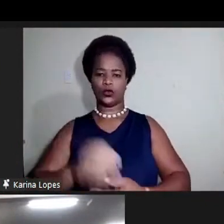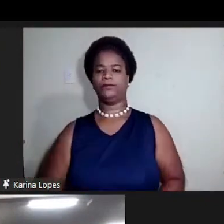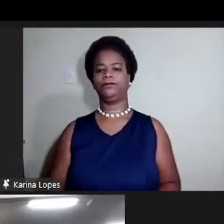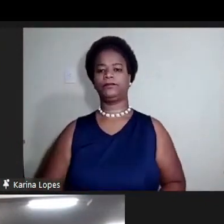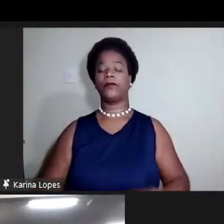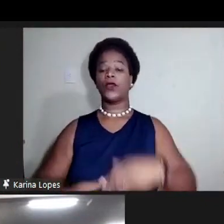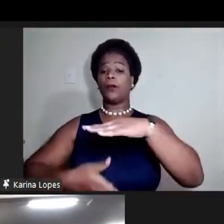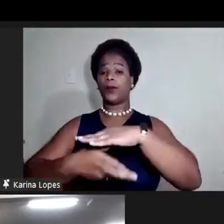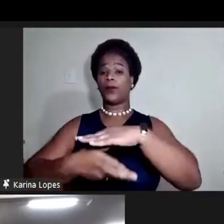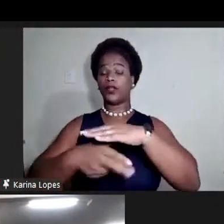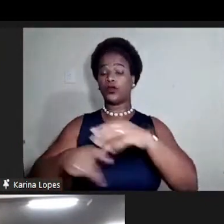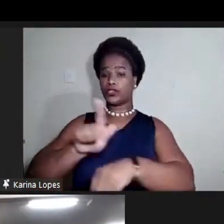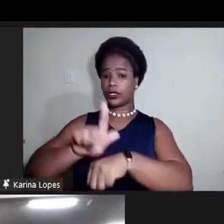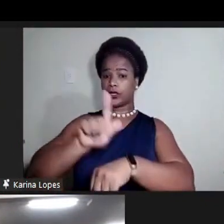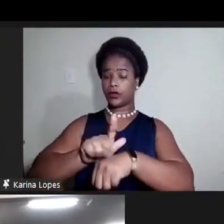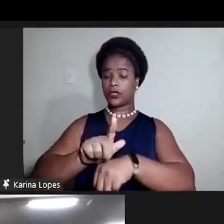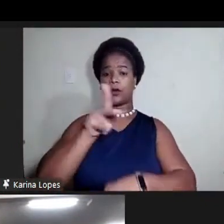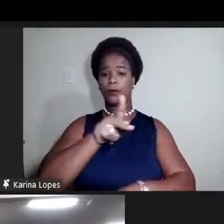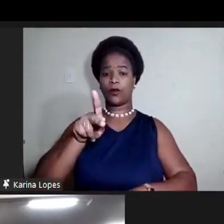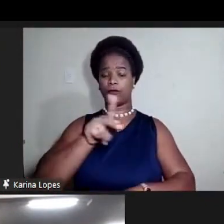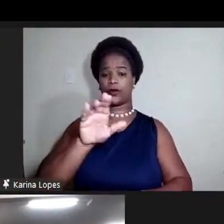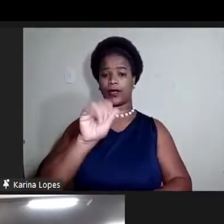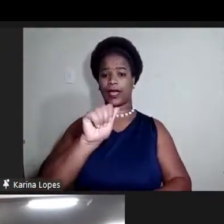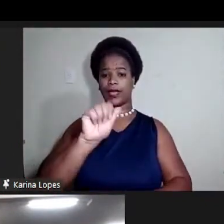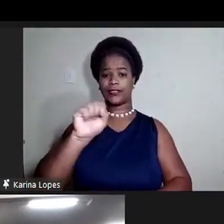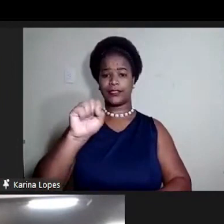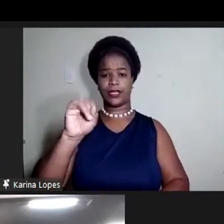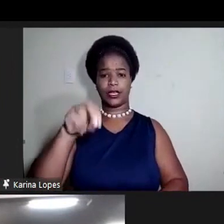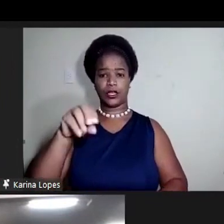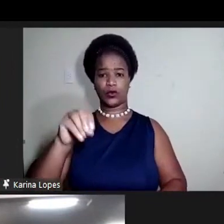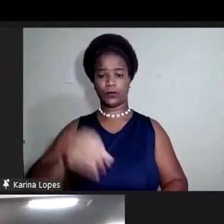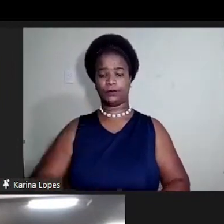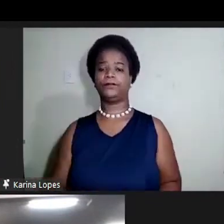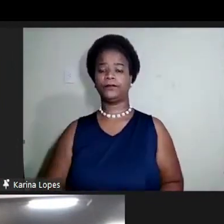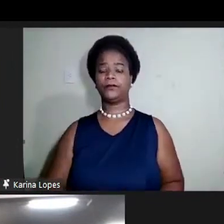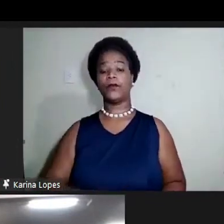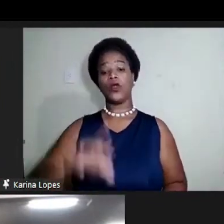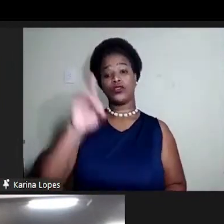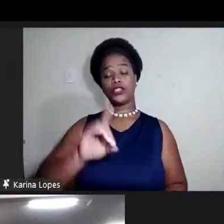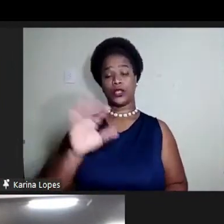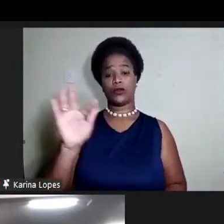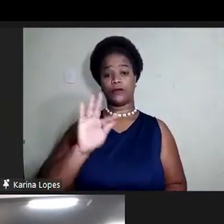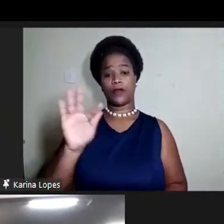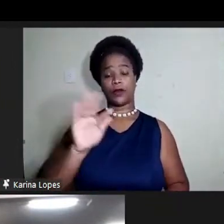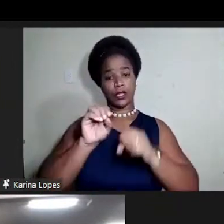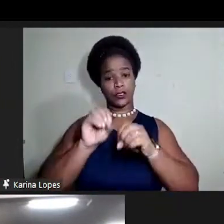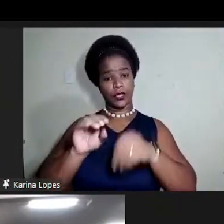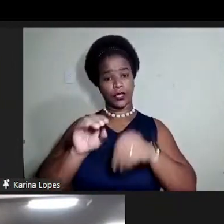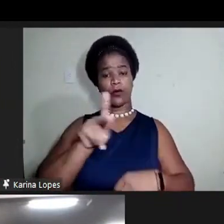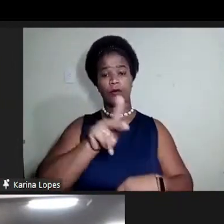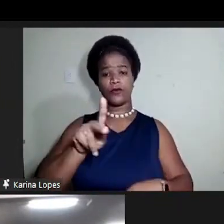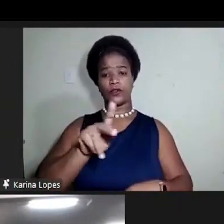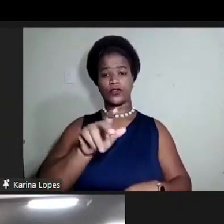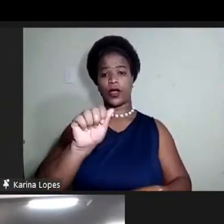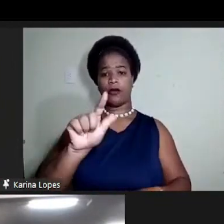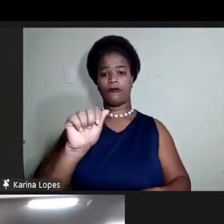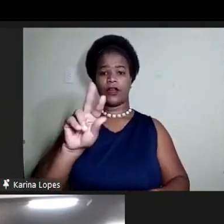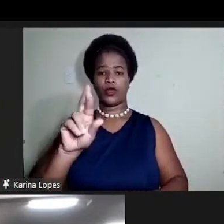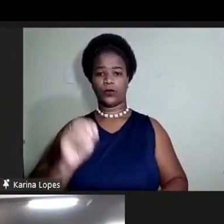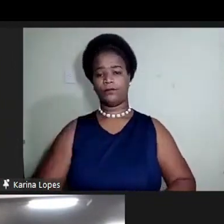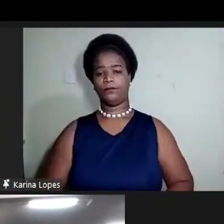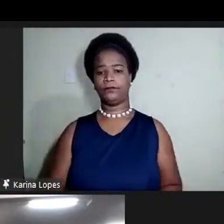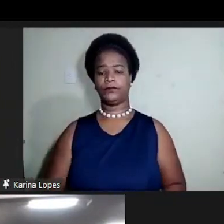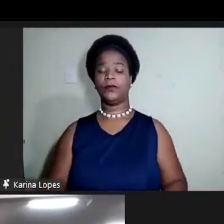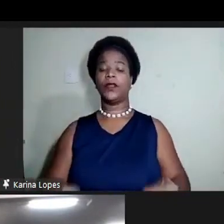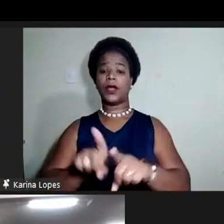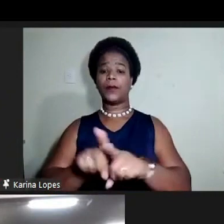professor Cassiano Caon Amorim, do diretor da Faculdade de Educação, professor Álvaro de Azeredo Quelhas, e do representante